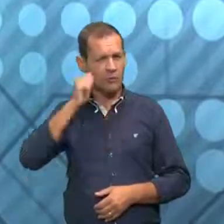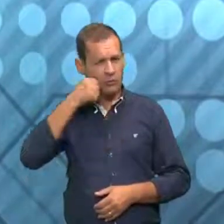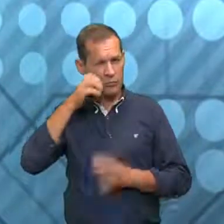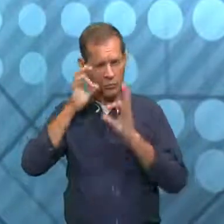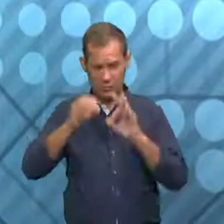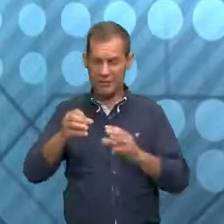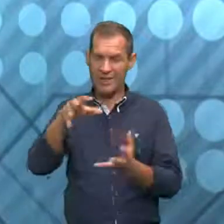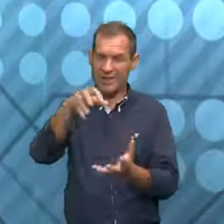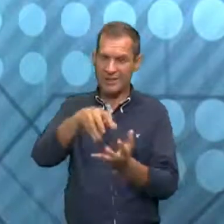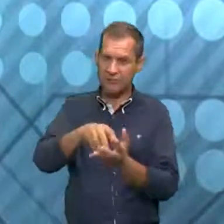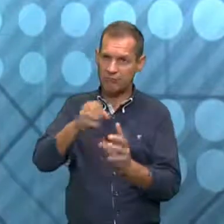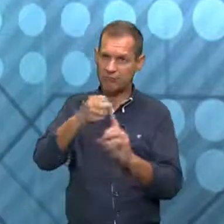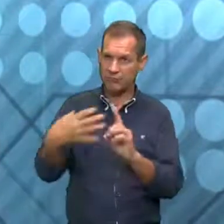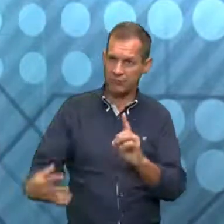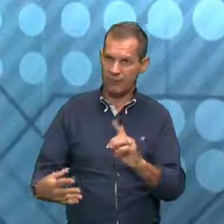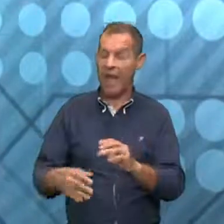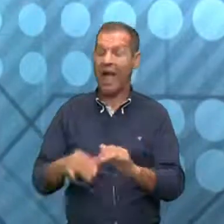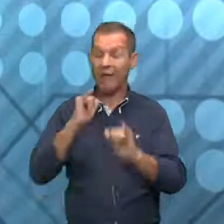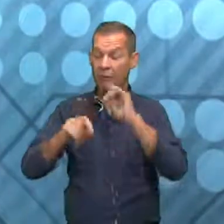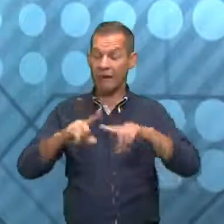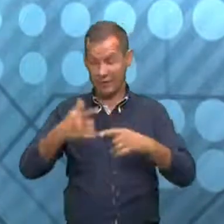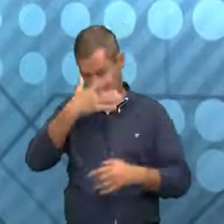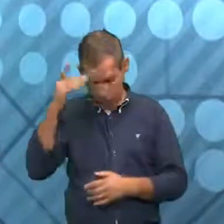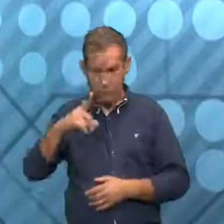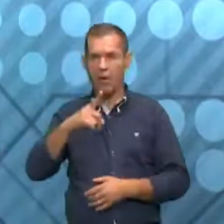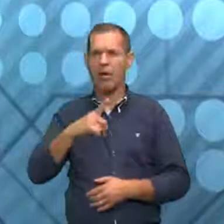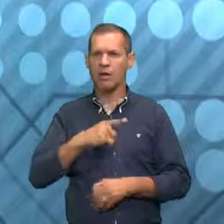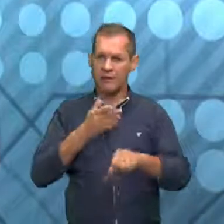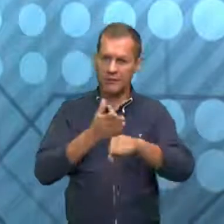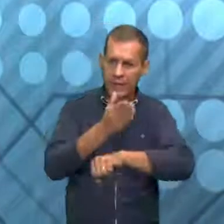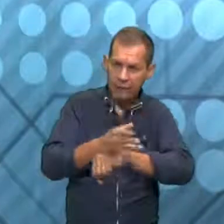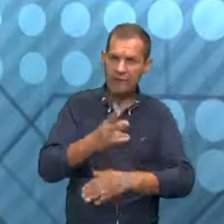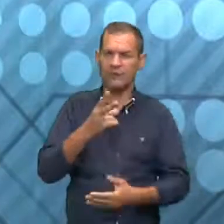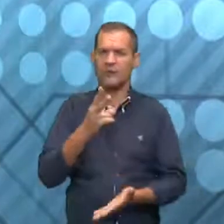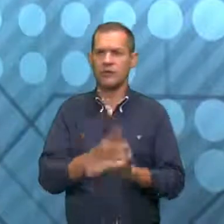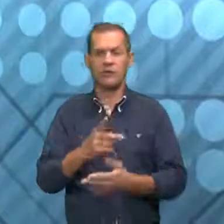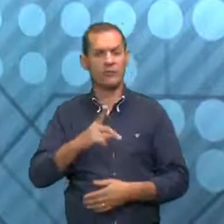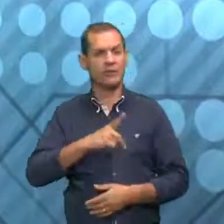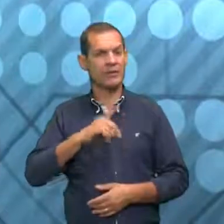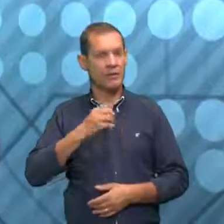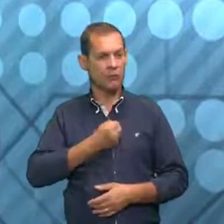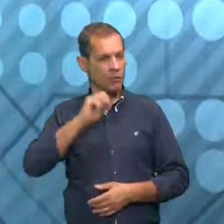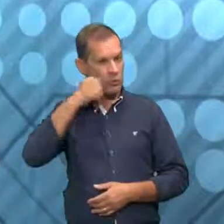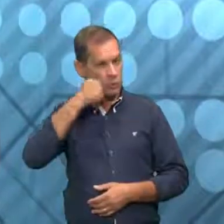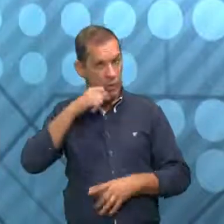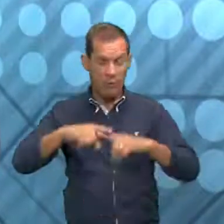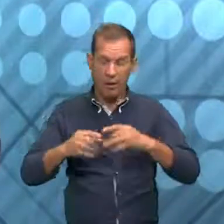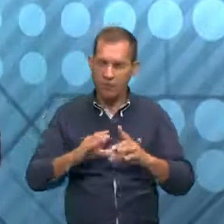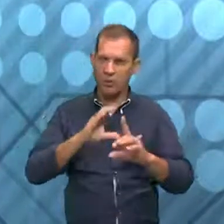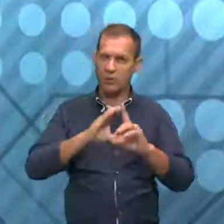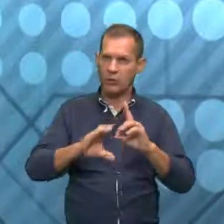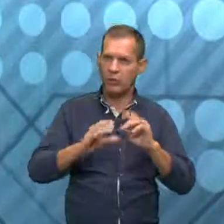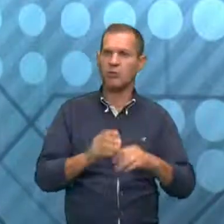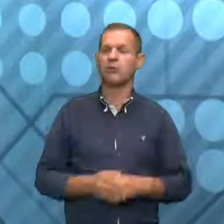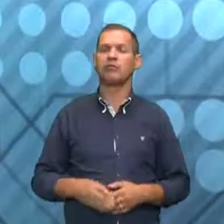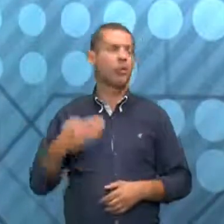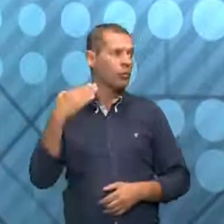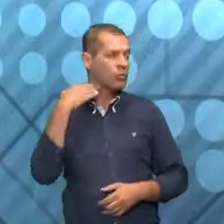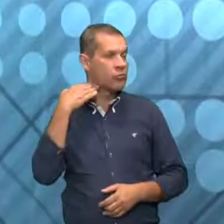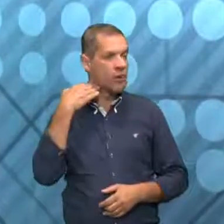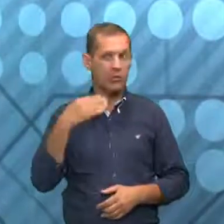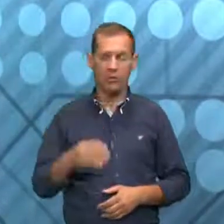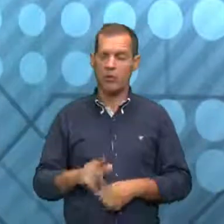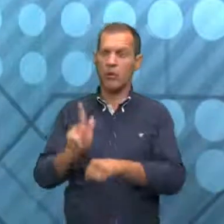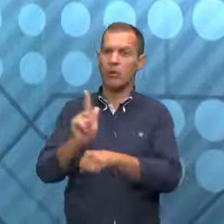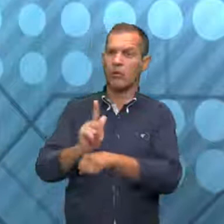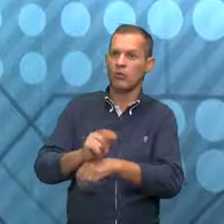consegue descriptografar a mensagem. E somente pessoas autorizadas vão ter essa chave, digamos, o coordenador do banco